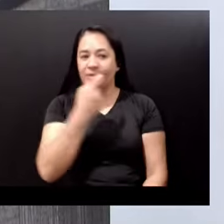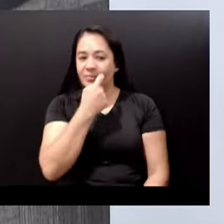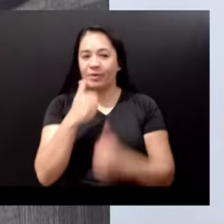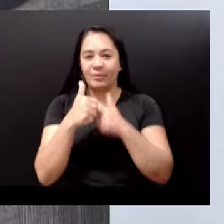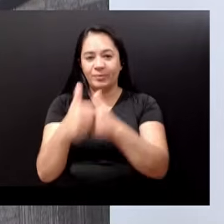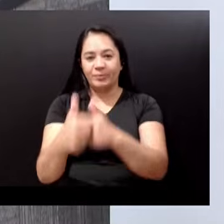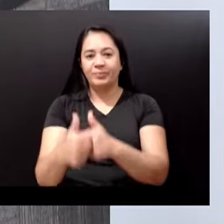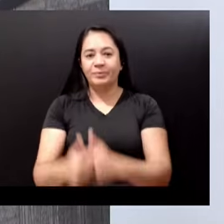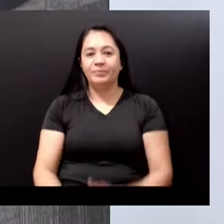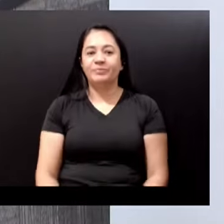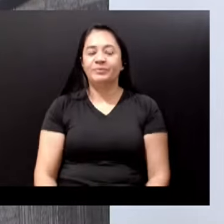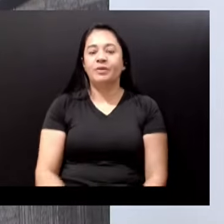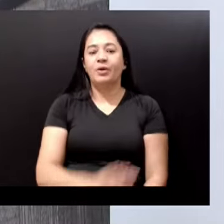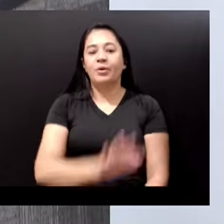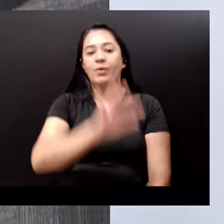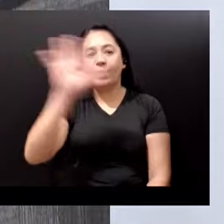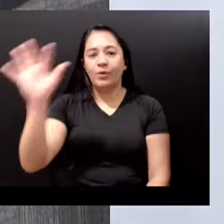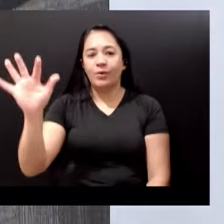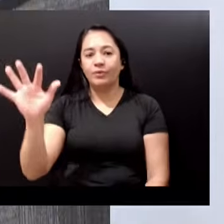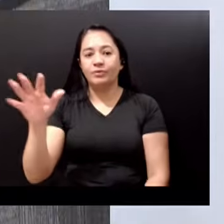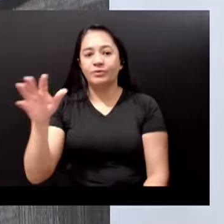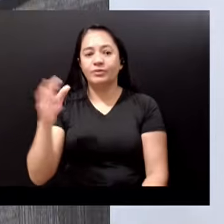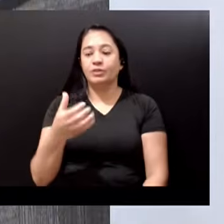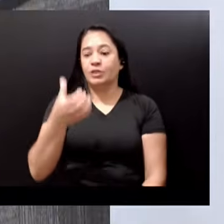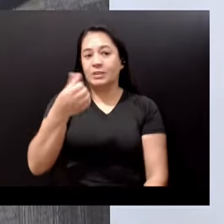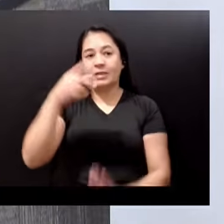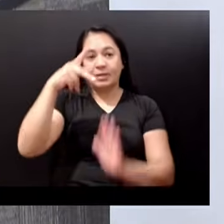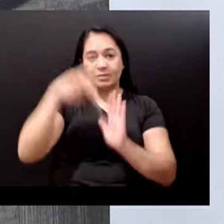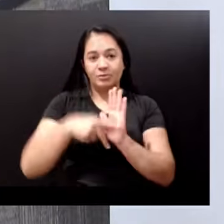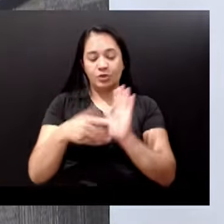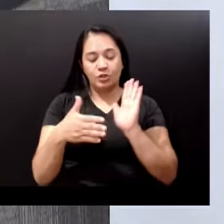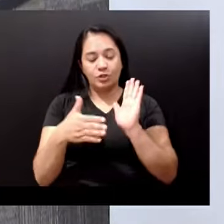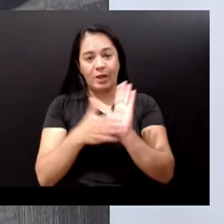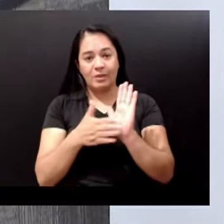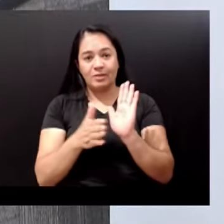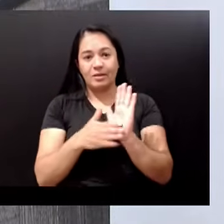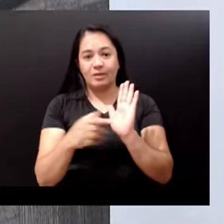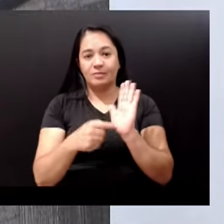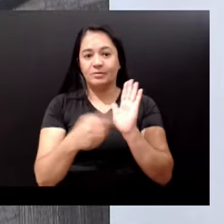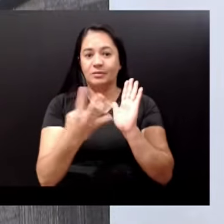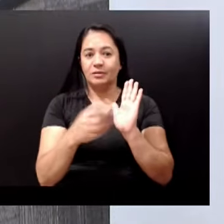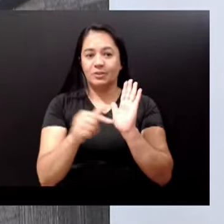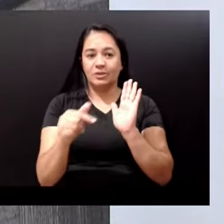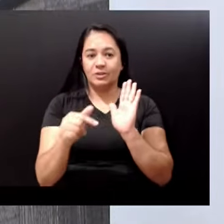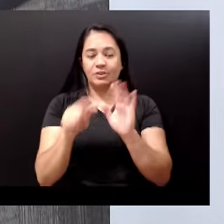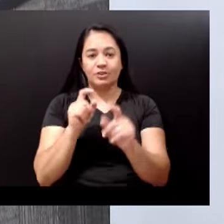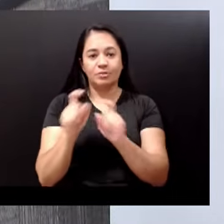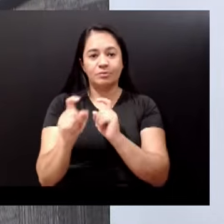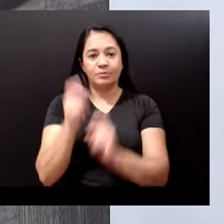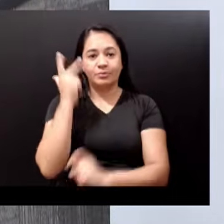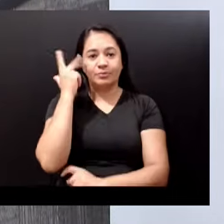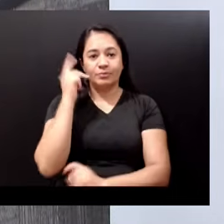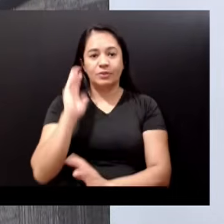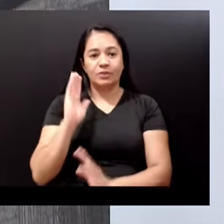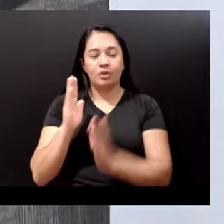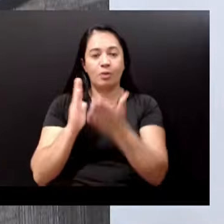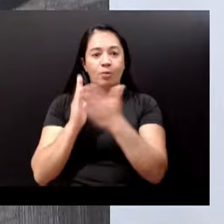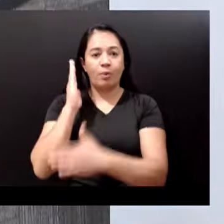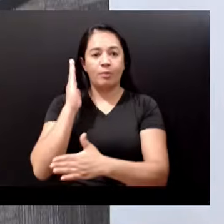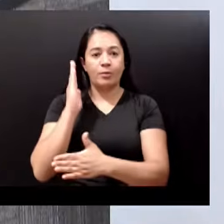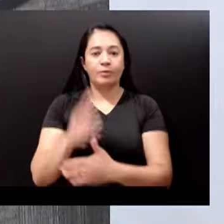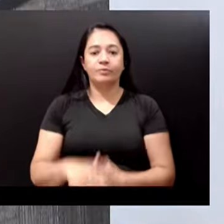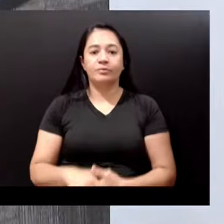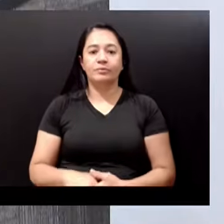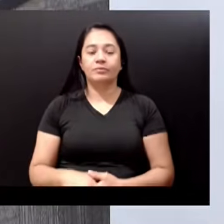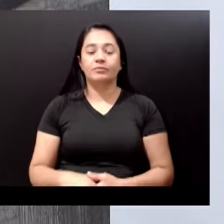Olá, Gabriel. Os 6 projetos que estavam na pauta da 47ª reunião ordinária foram aprovados. Entre eles, nós